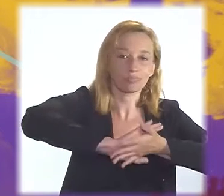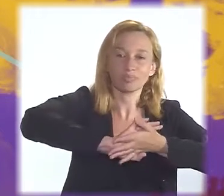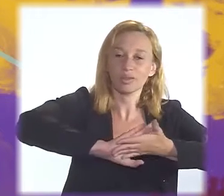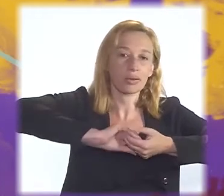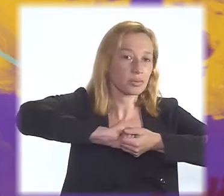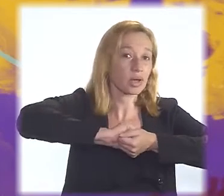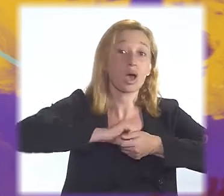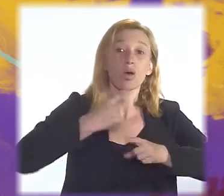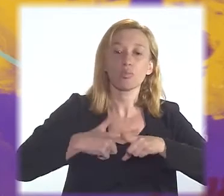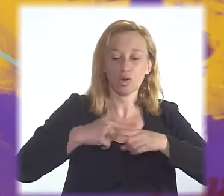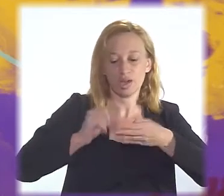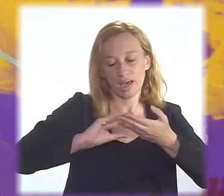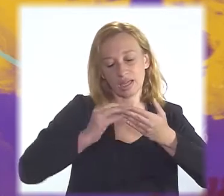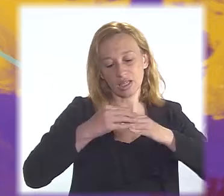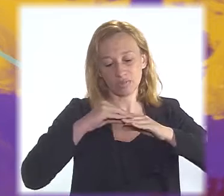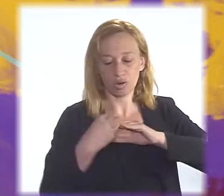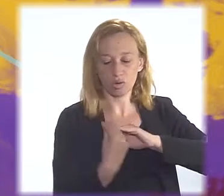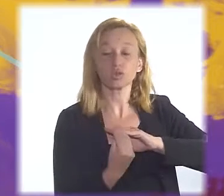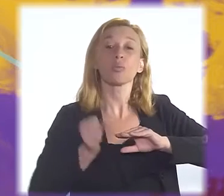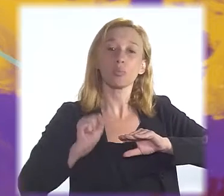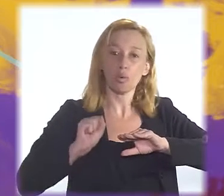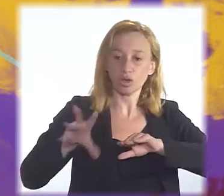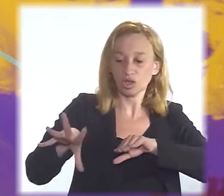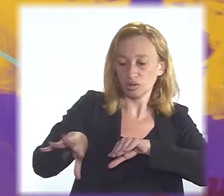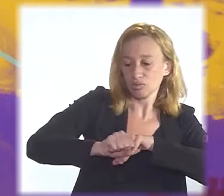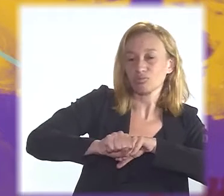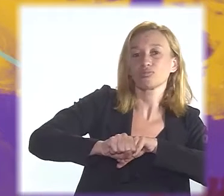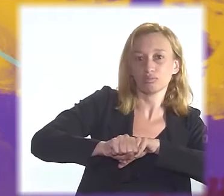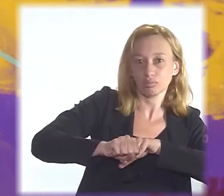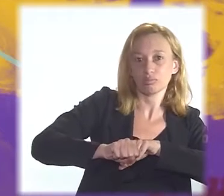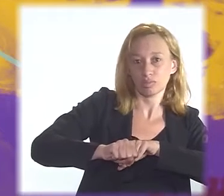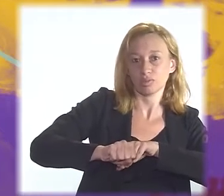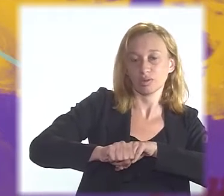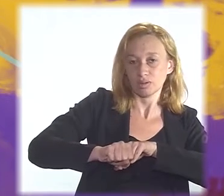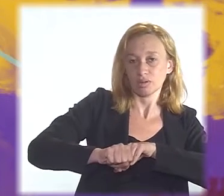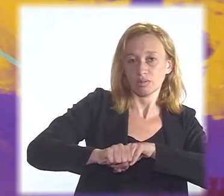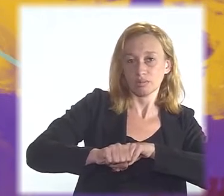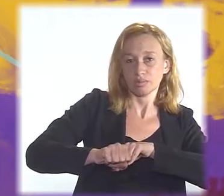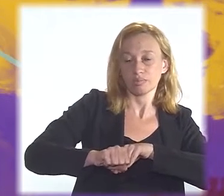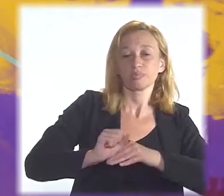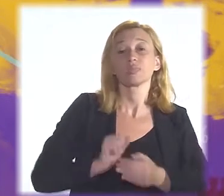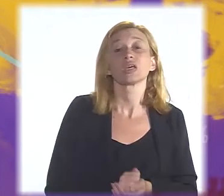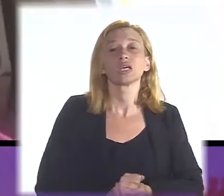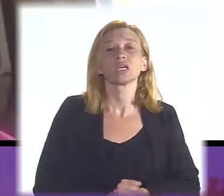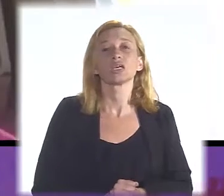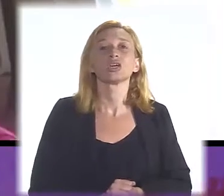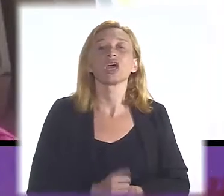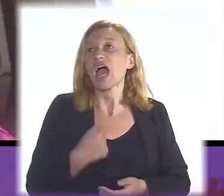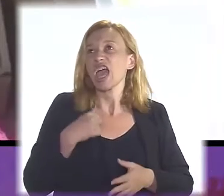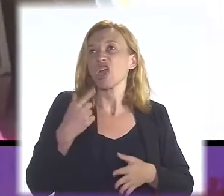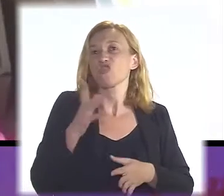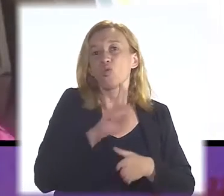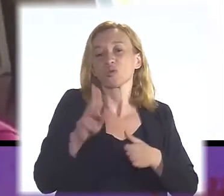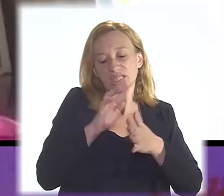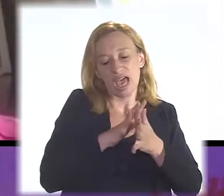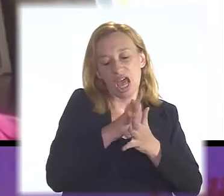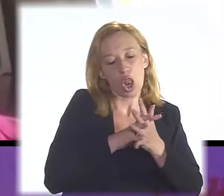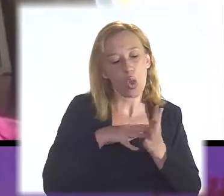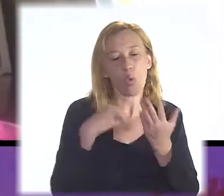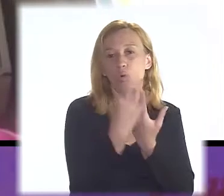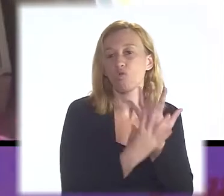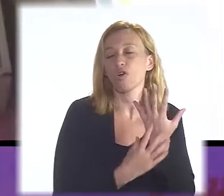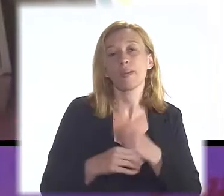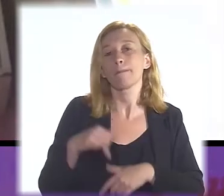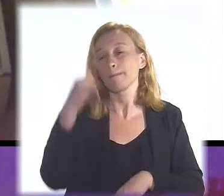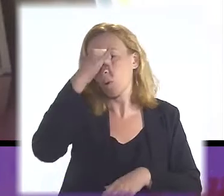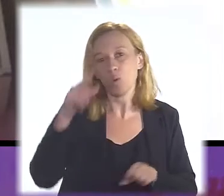cumprimentar, porque através dos dedos das mãos eu posso passar um vírus que eventualmente eu tenha para a sua mão. Eu vou usar luva, bobagem, porque